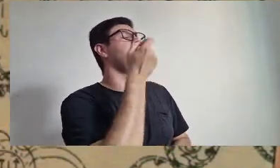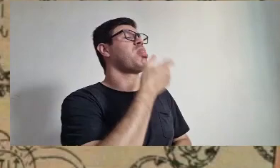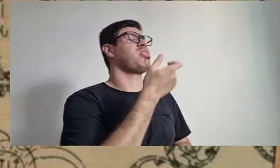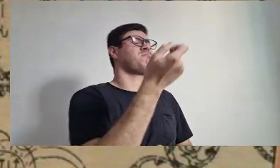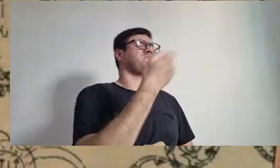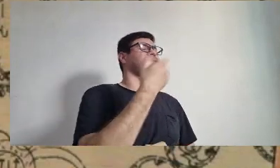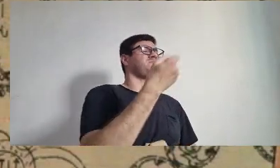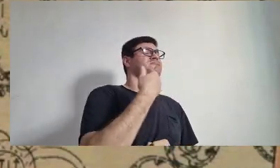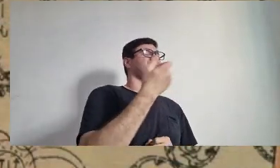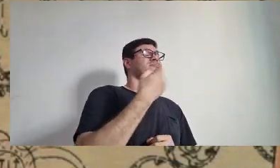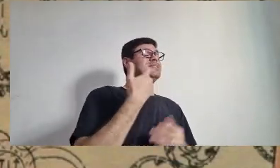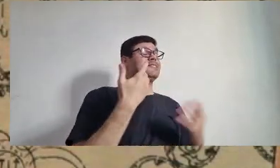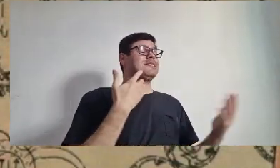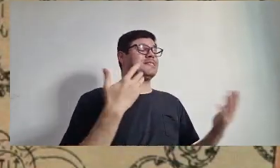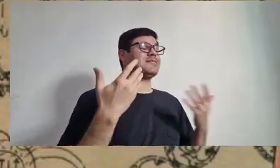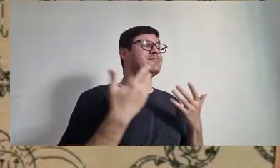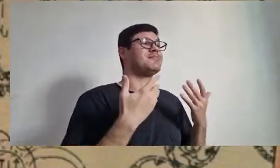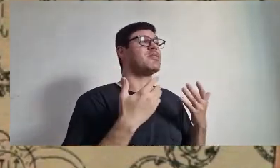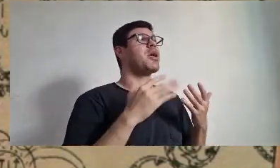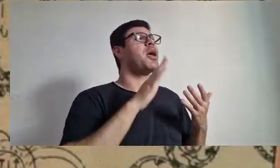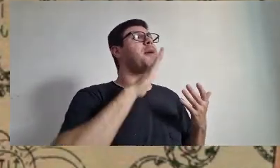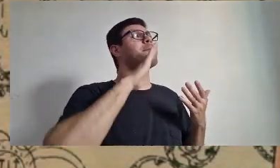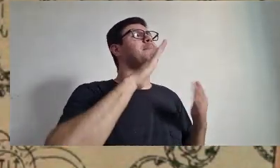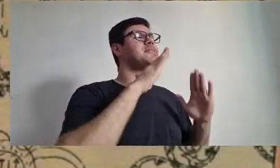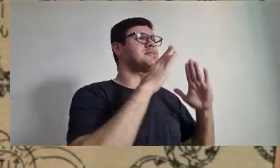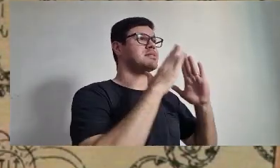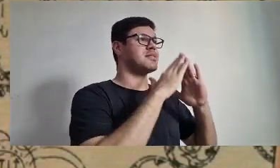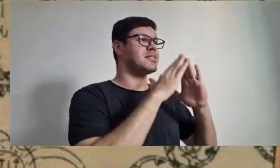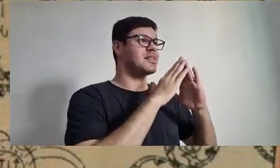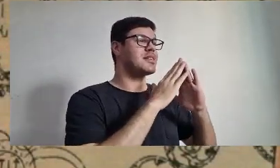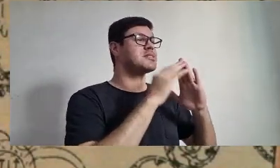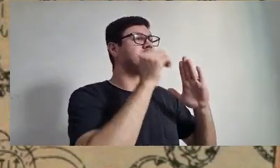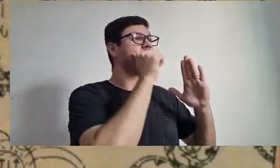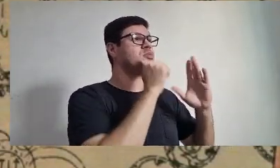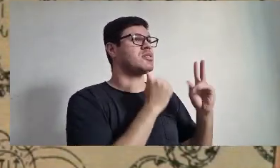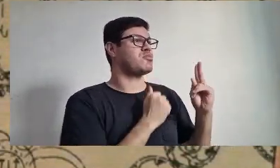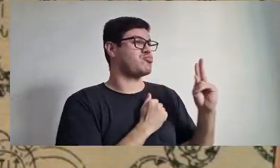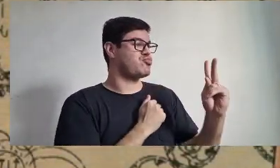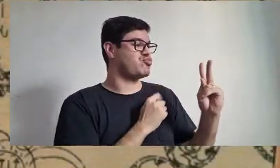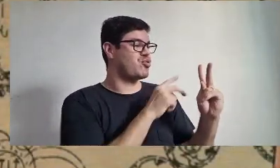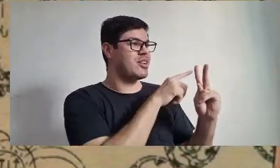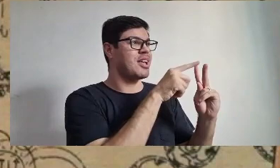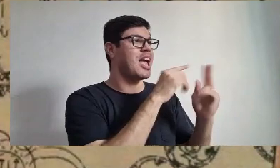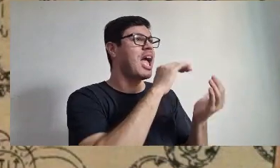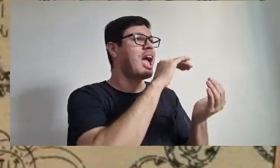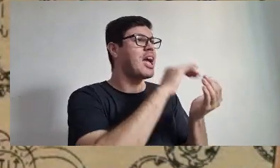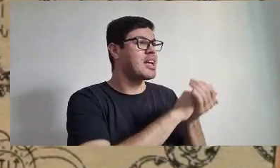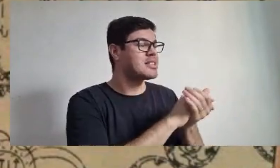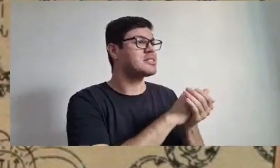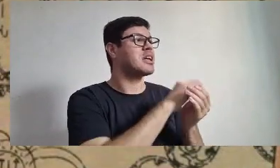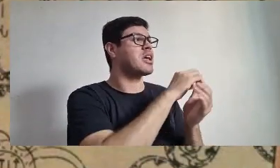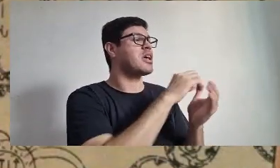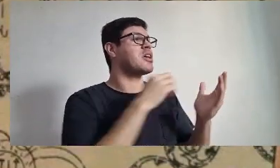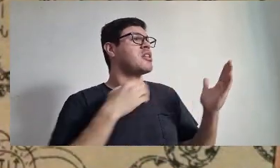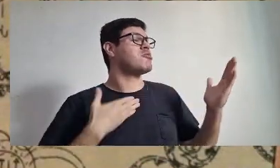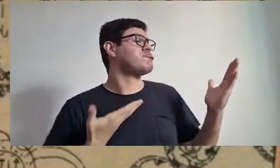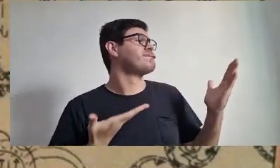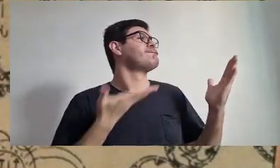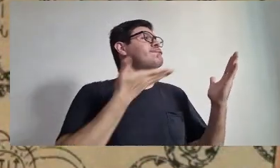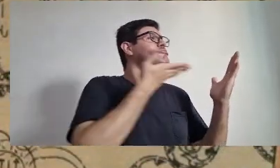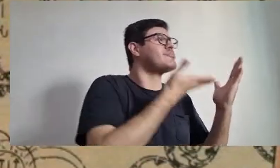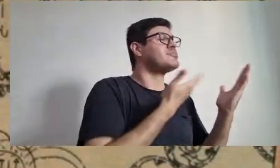Aí eu cheguei na casa de Dona Luísa, o seu Francisco, o João Rossini, a Angélica, me receberam.